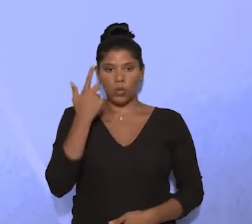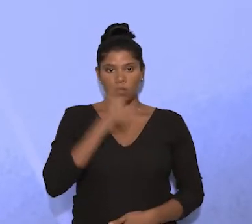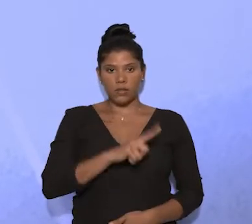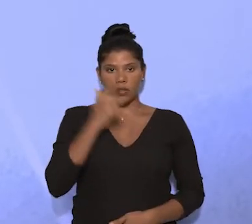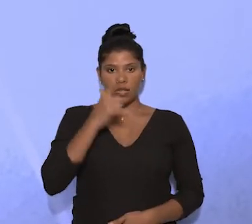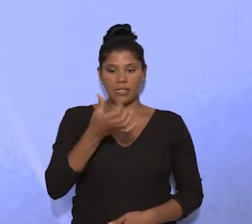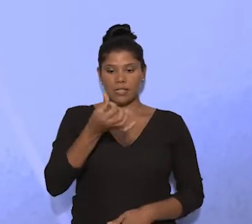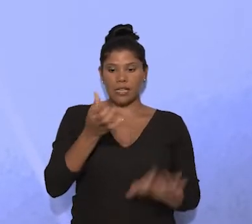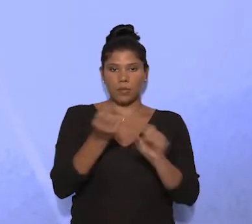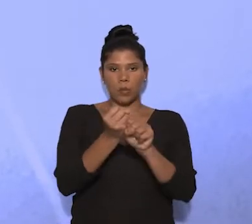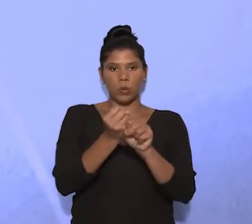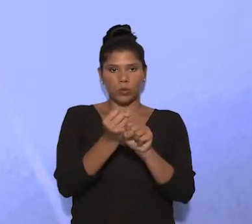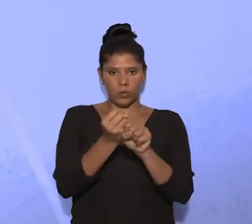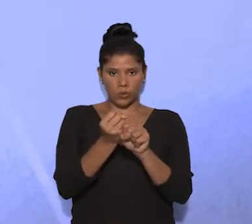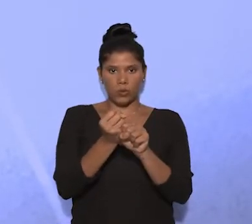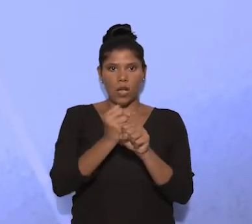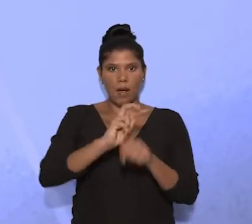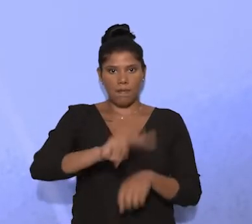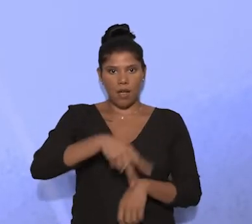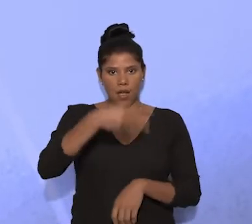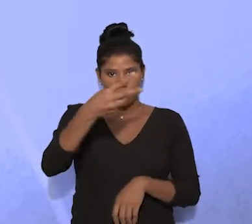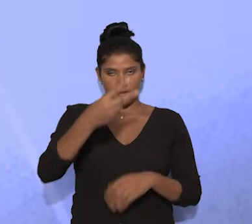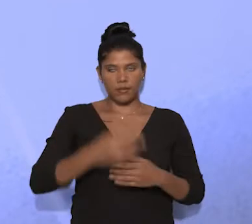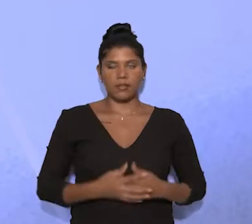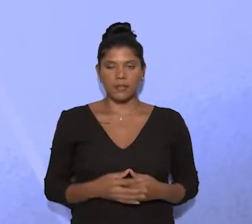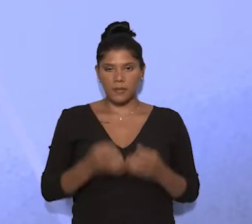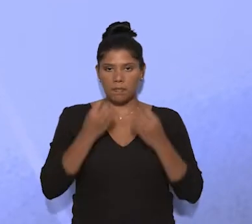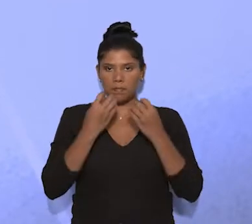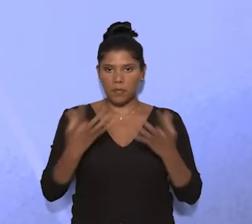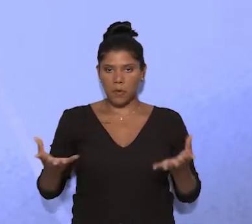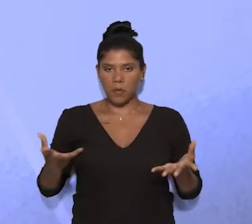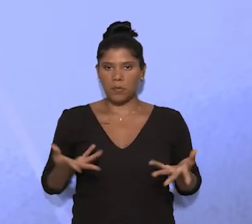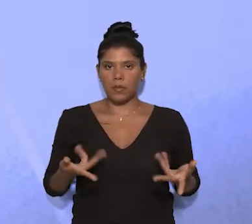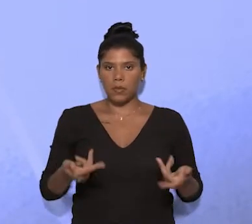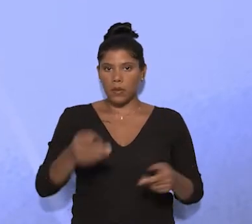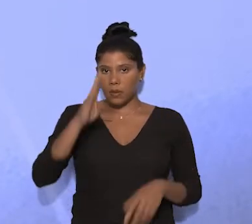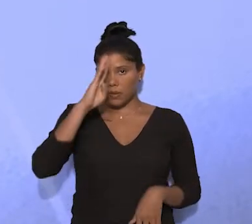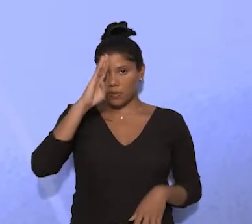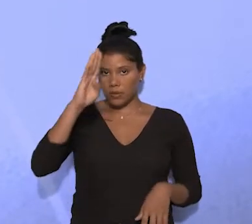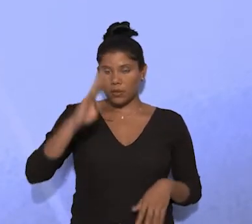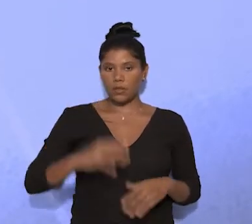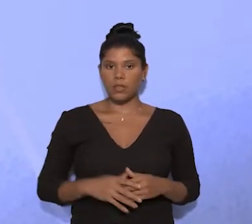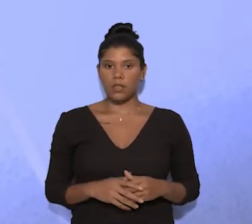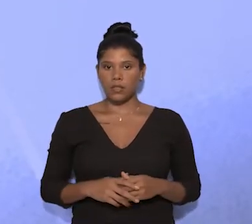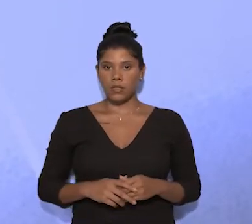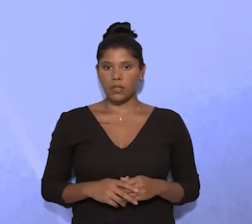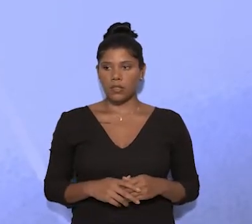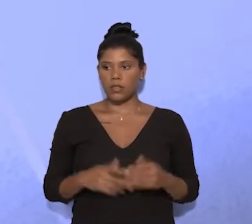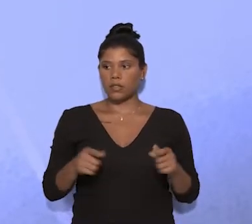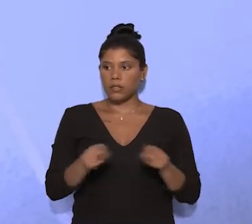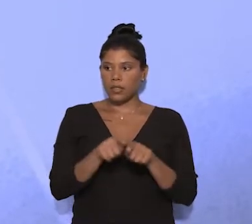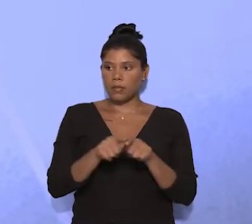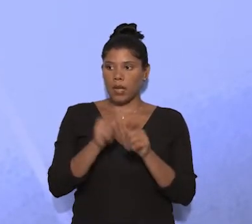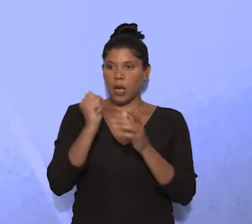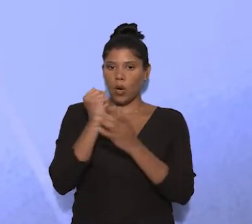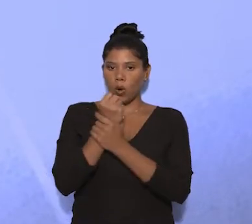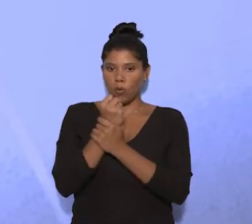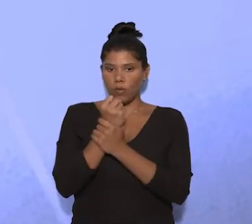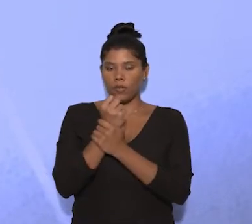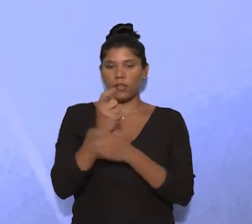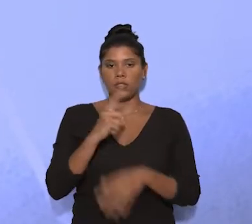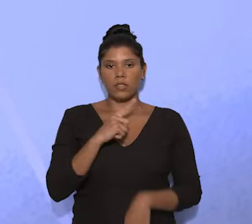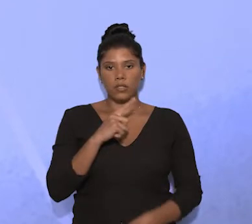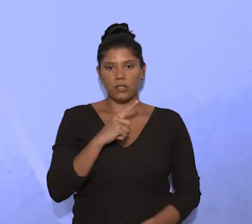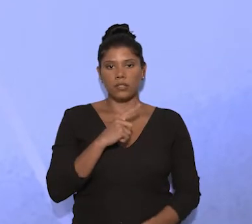num campeonato como esse, alavancam um time, principalmente em sequência, e a confiança que vinha